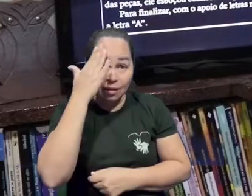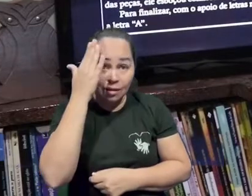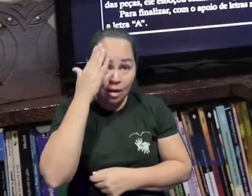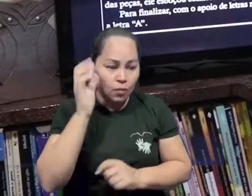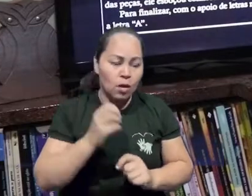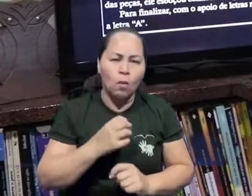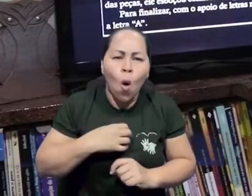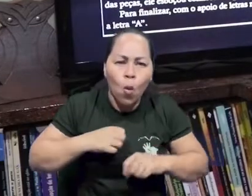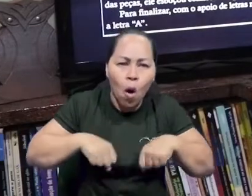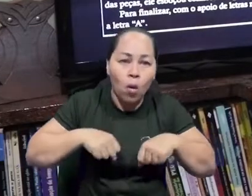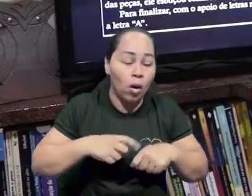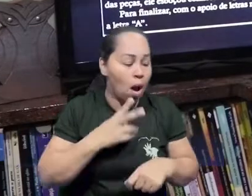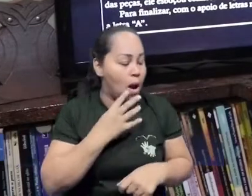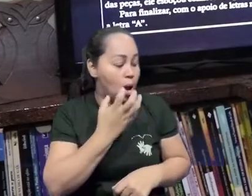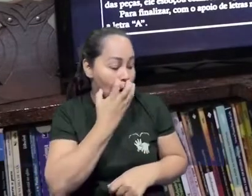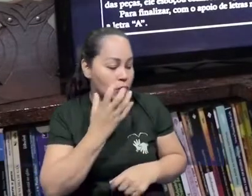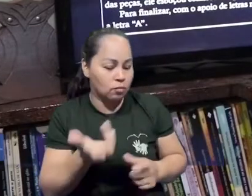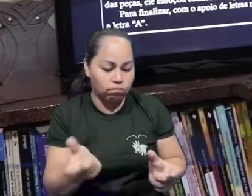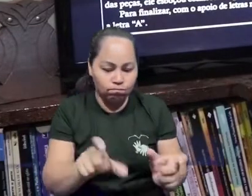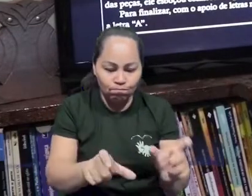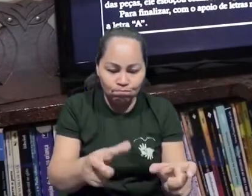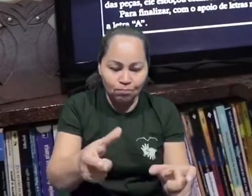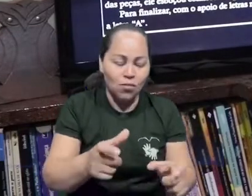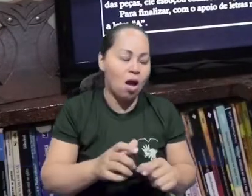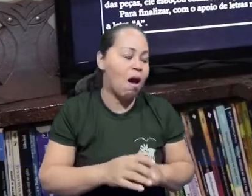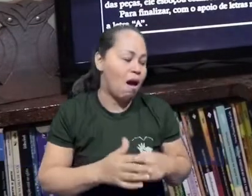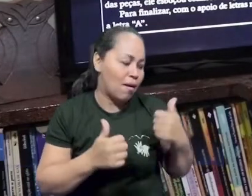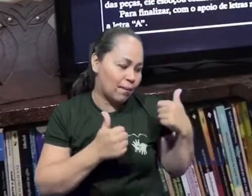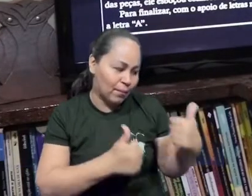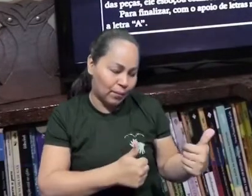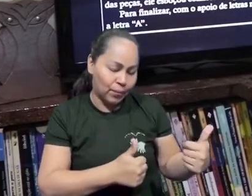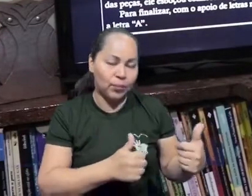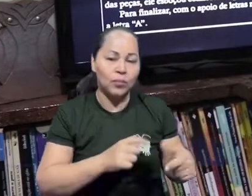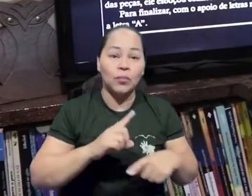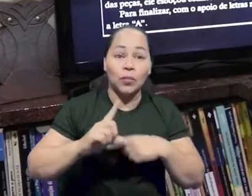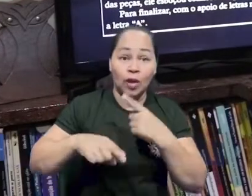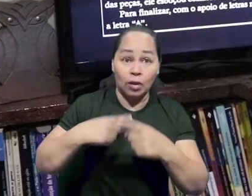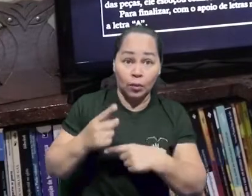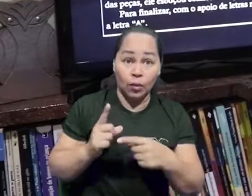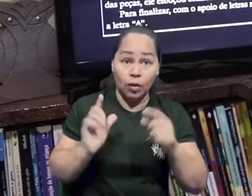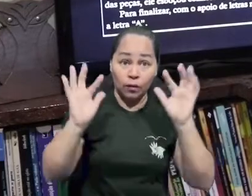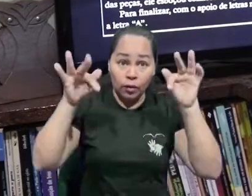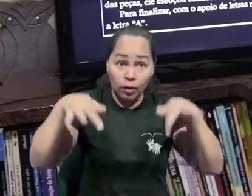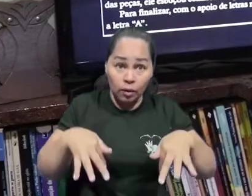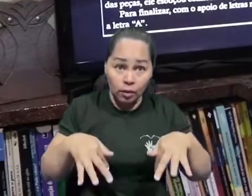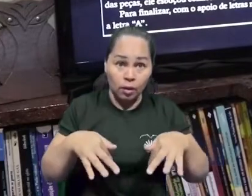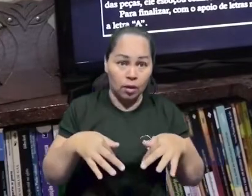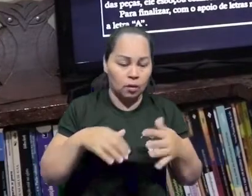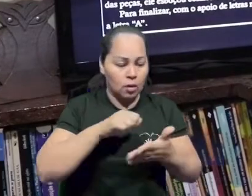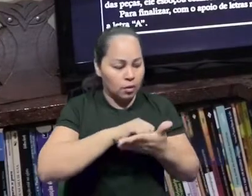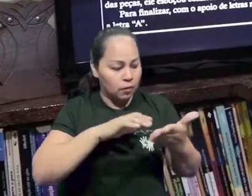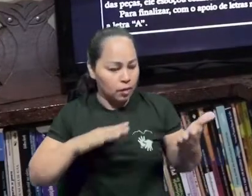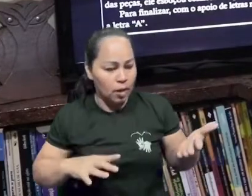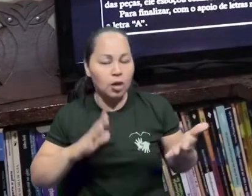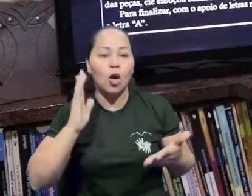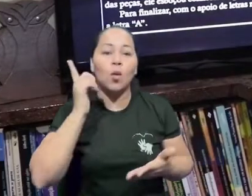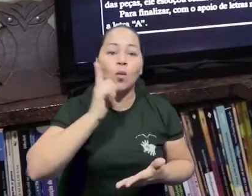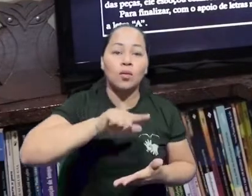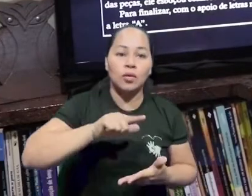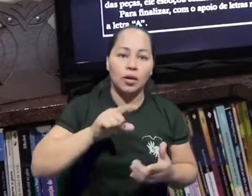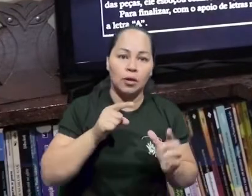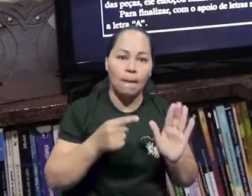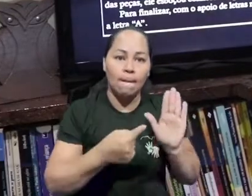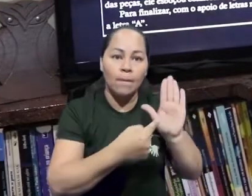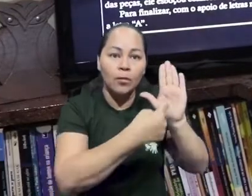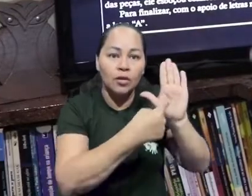cachorro com um breve latido. Para finalizar, com o apoio de letras móveis, foi possível verificar que o aluno consegue identificar